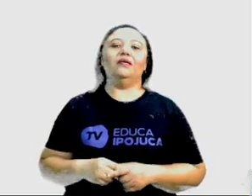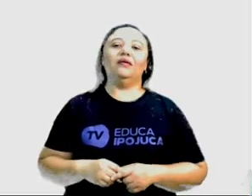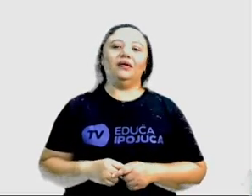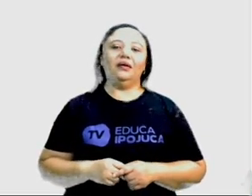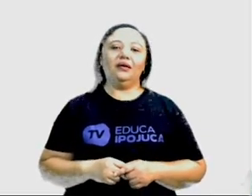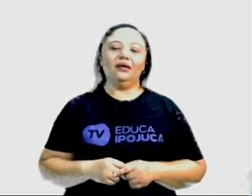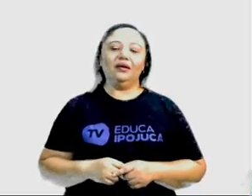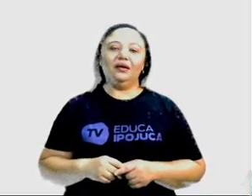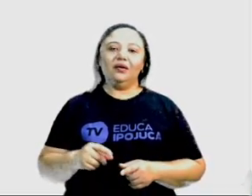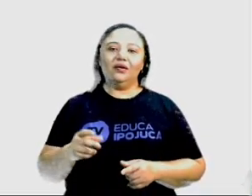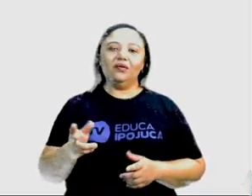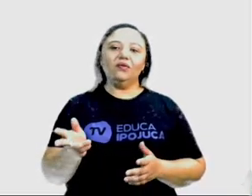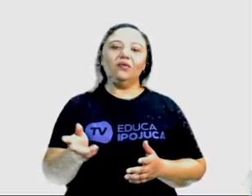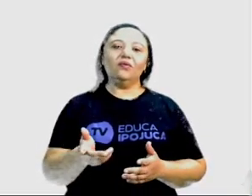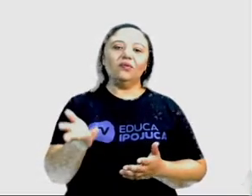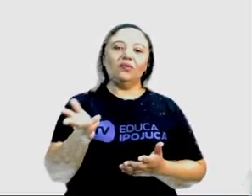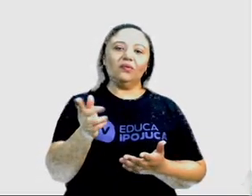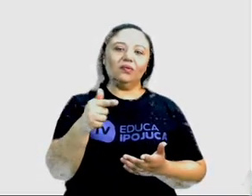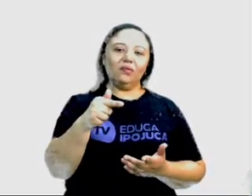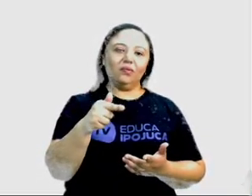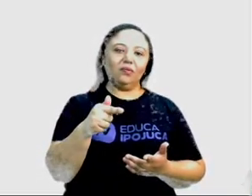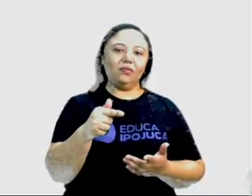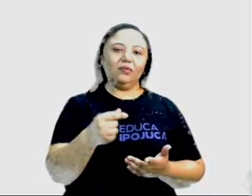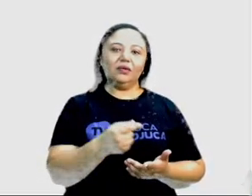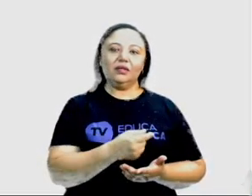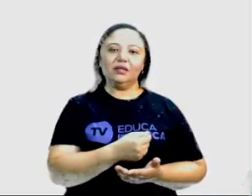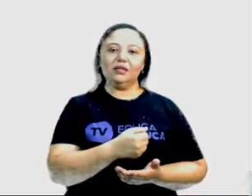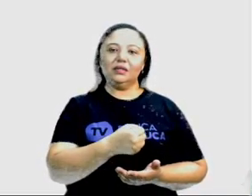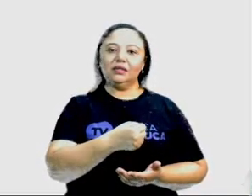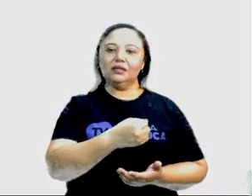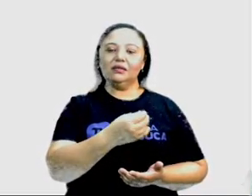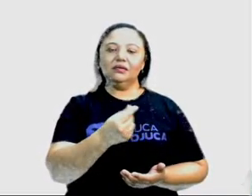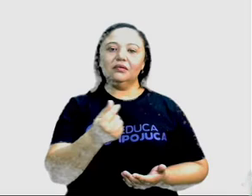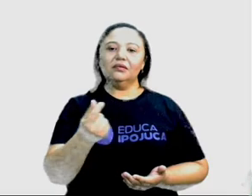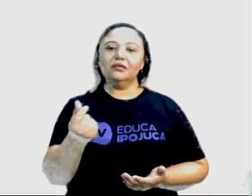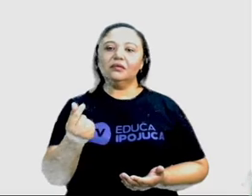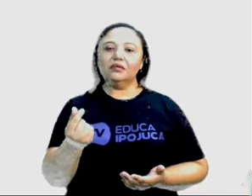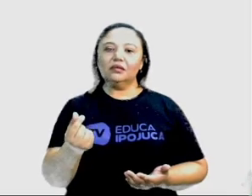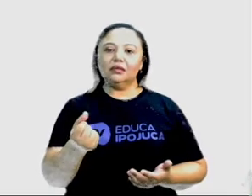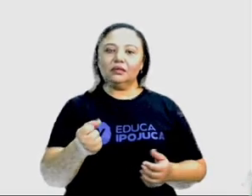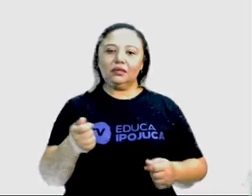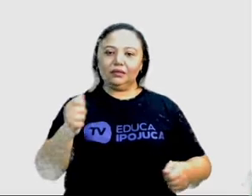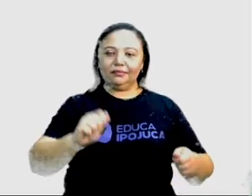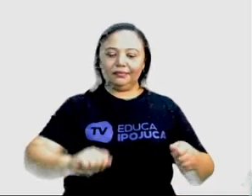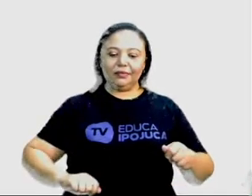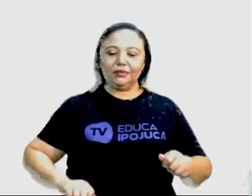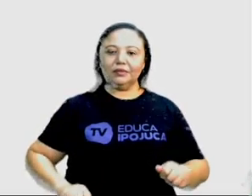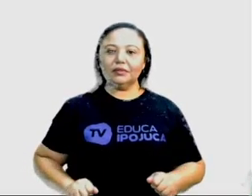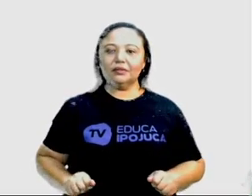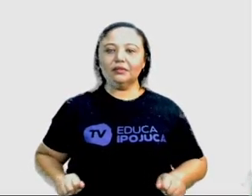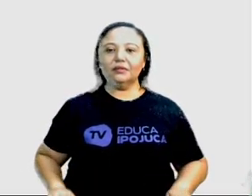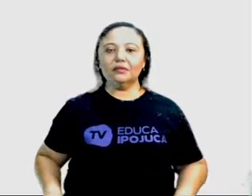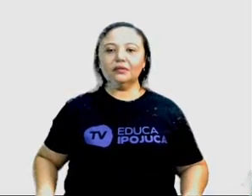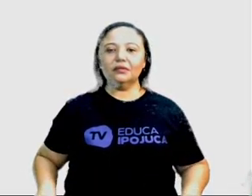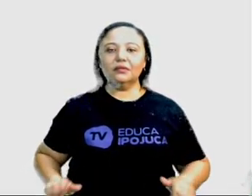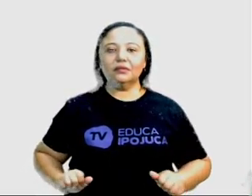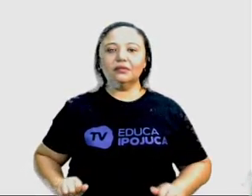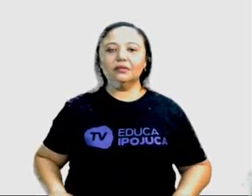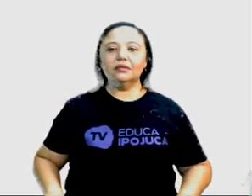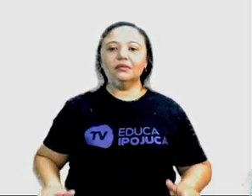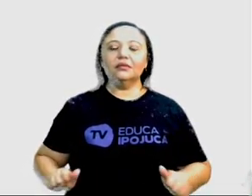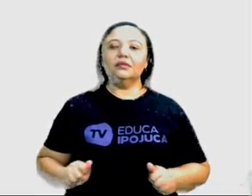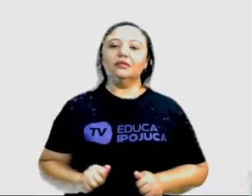também. Veja, contribuição de despesas de consumo. Aí temos aqui região